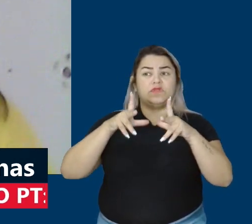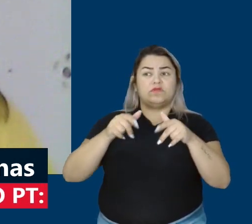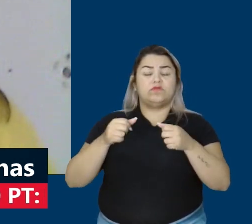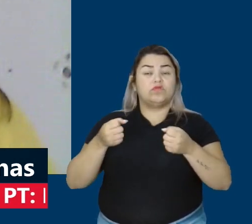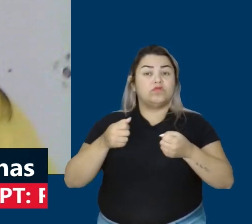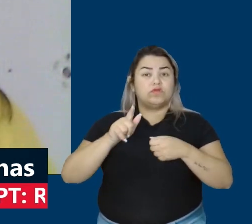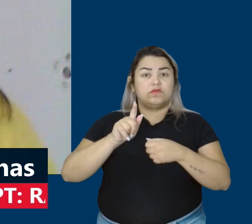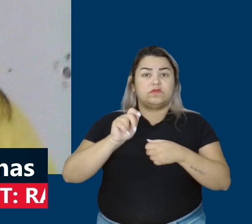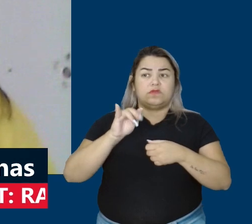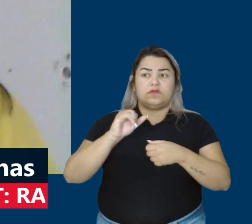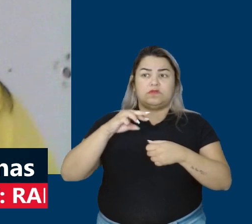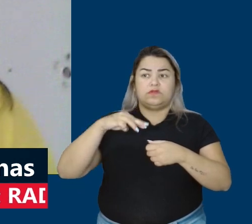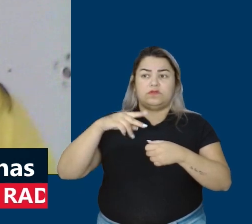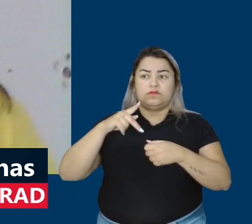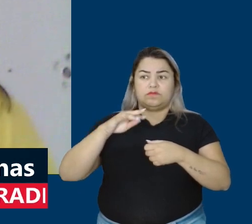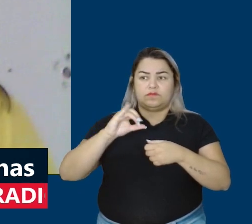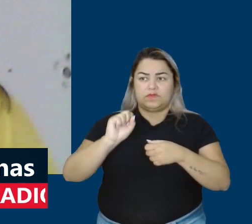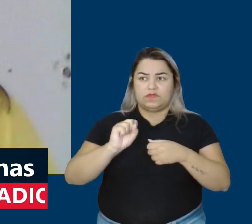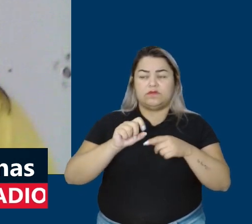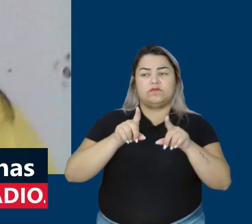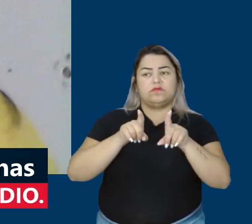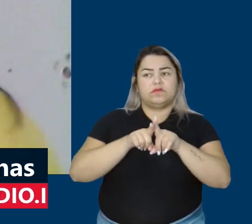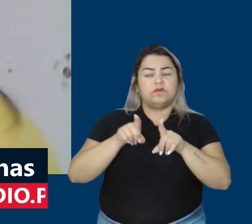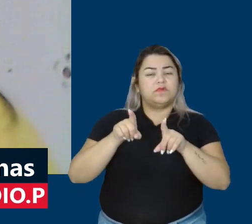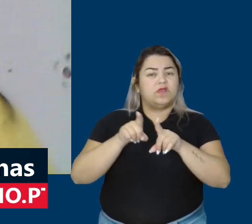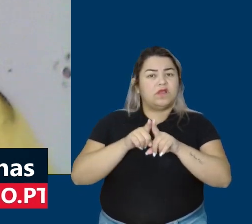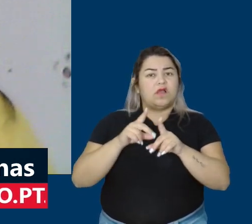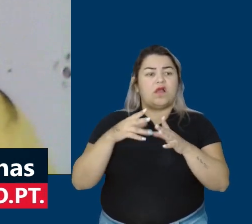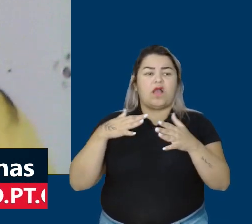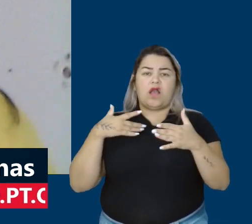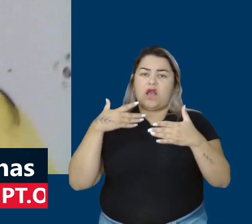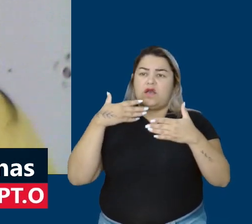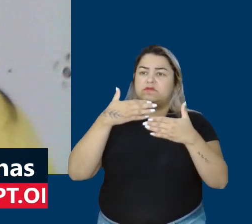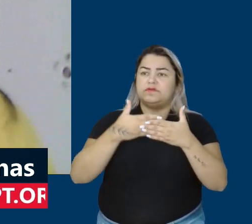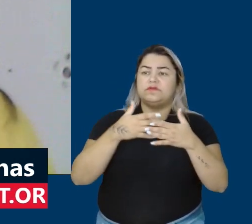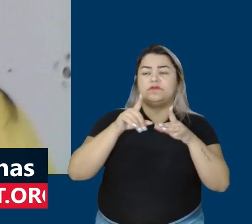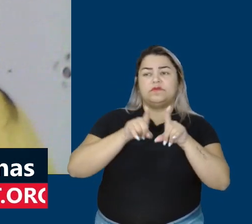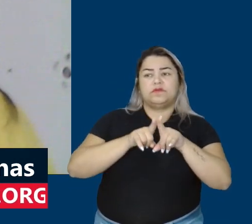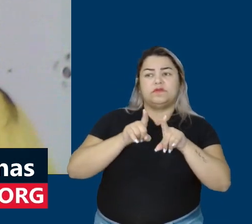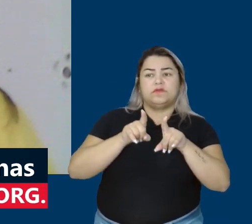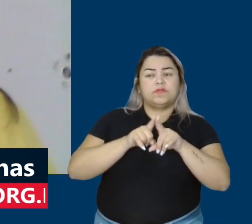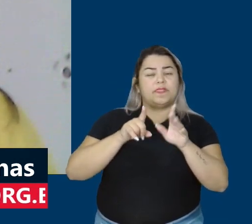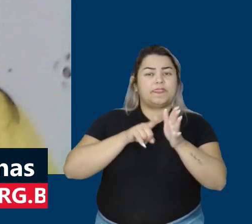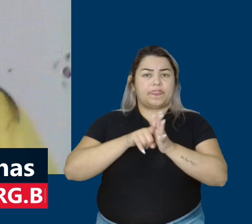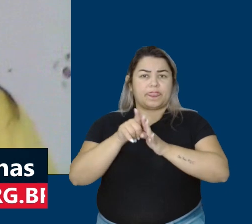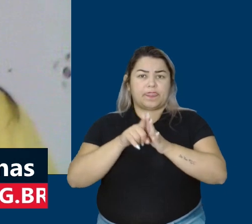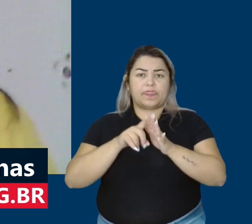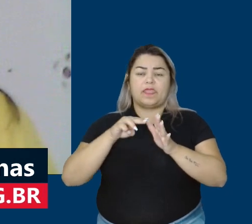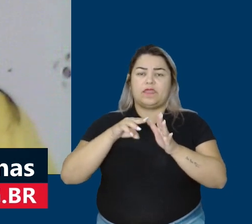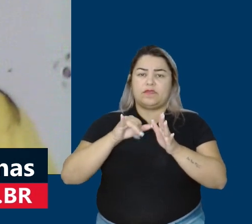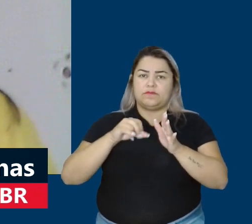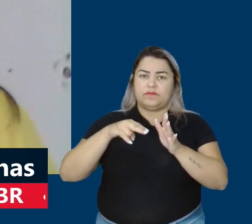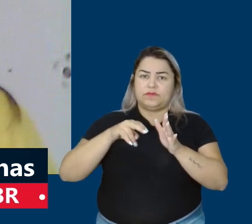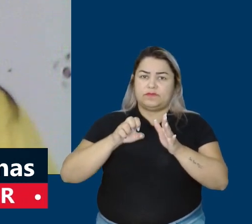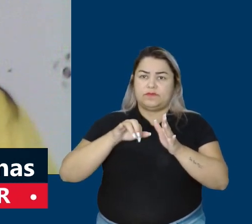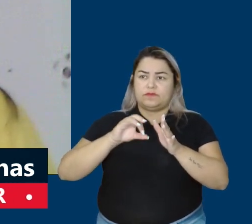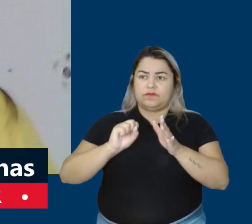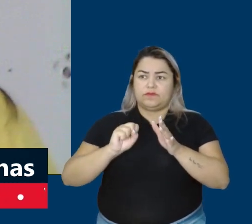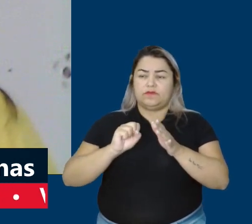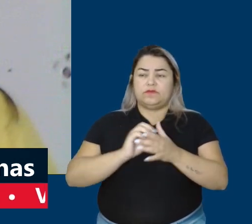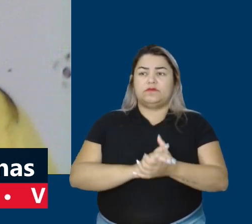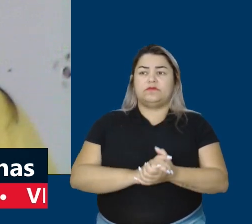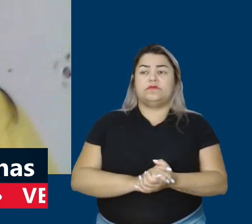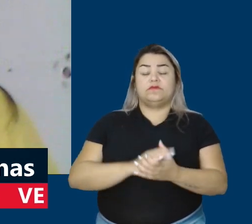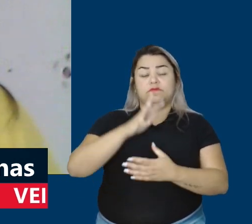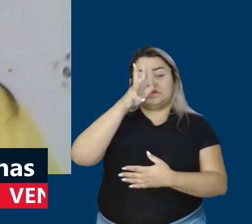garimpeiros ilegais. Isso deu um avanço, né, da exploração dos minérios na região na